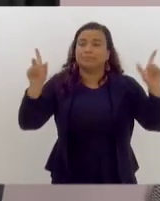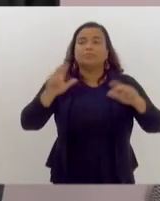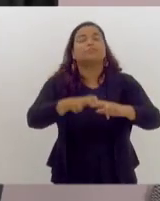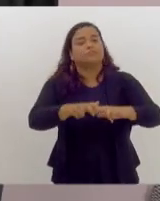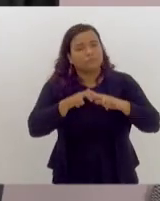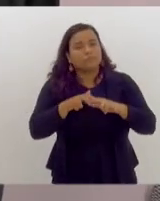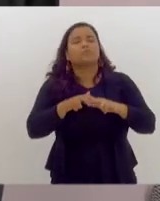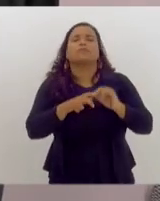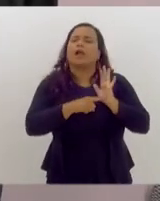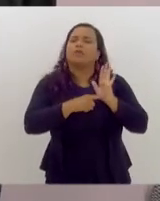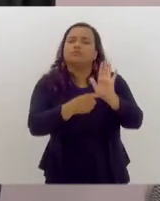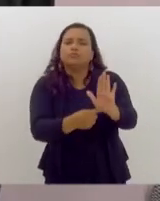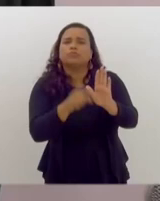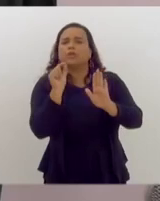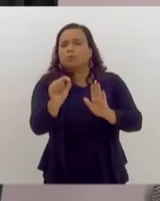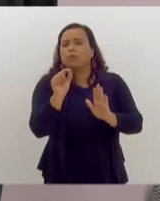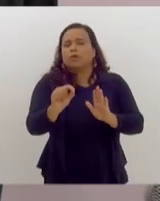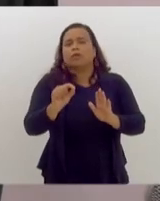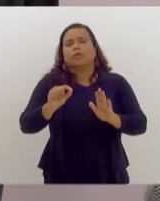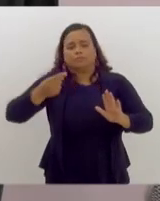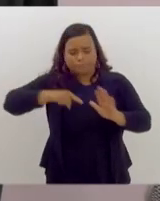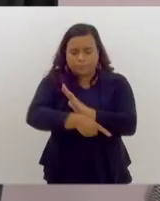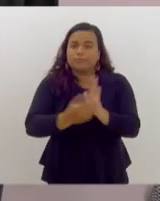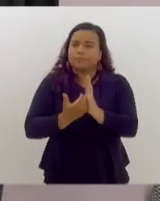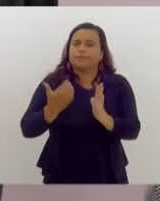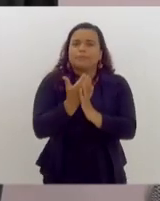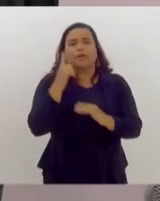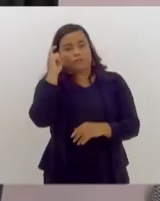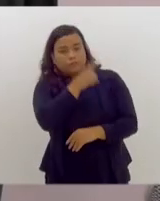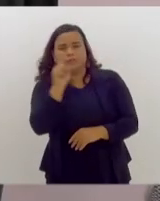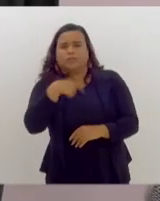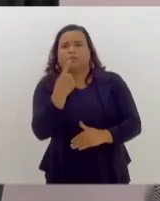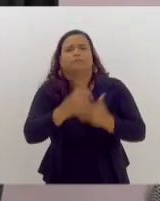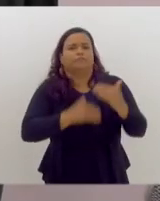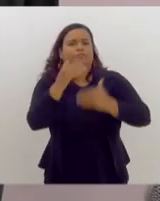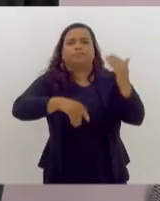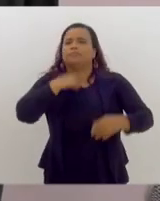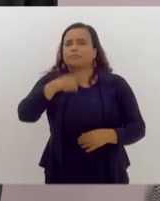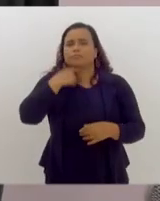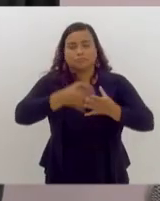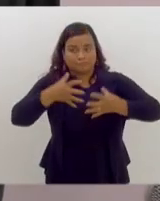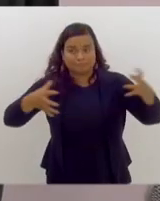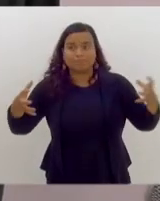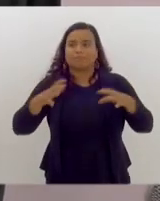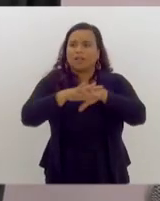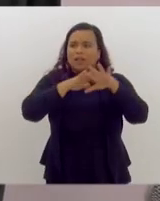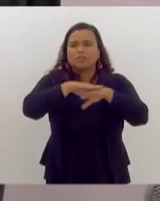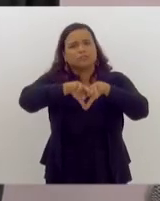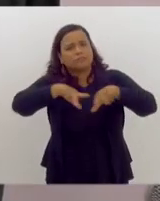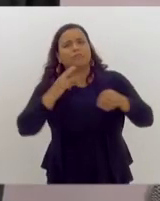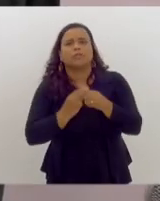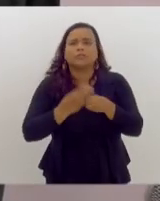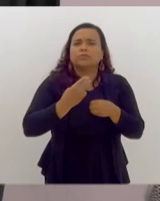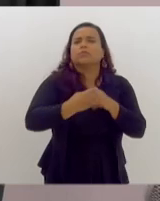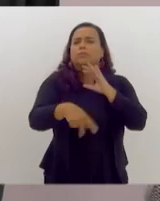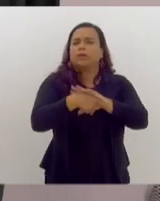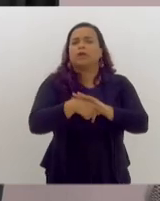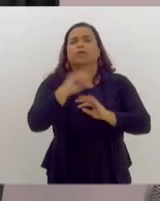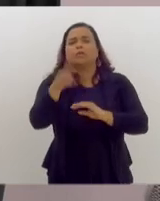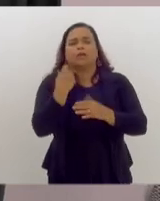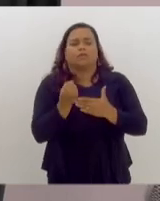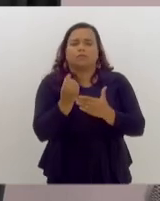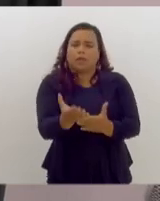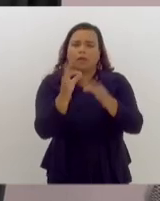que ajuda a aprofundar a dificuldade da gente avançar na ampliação das redes em diversos municípios para